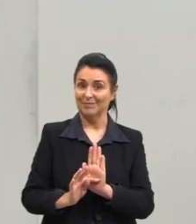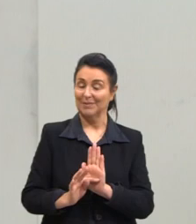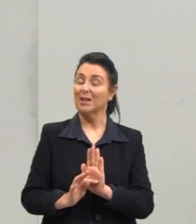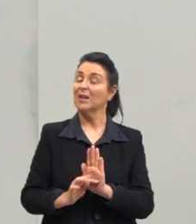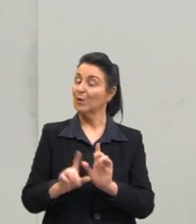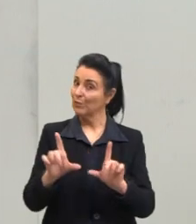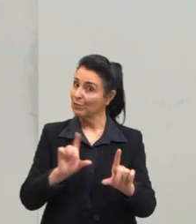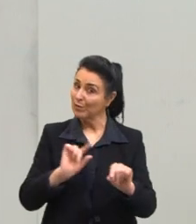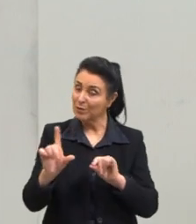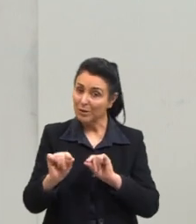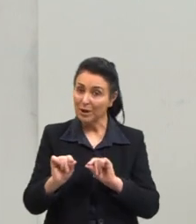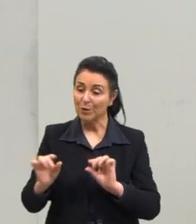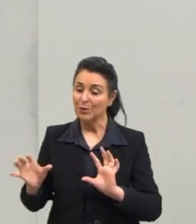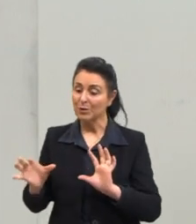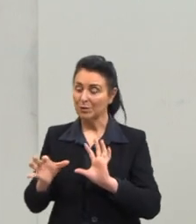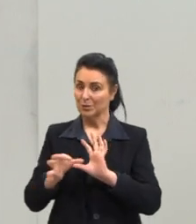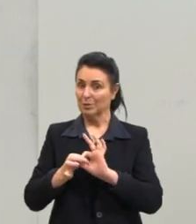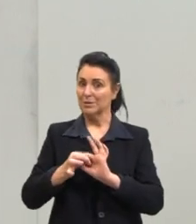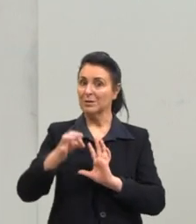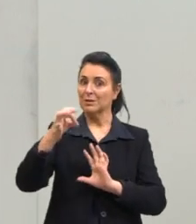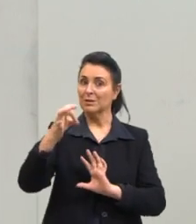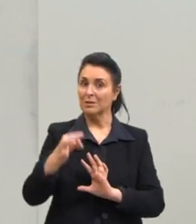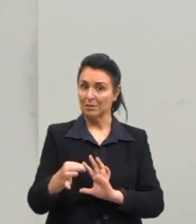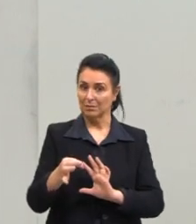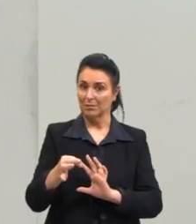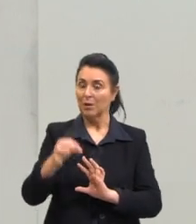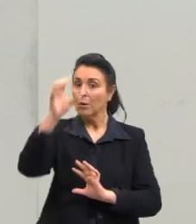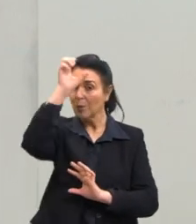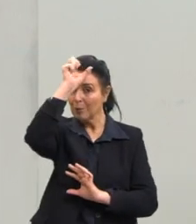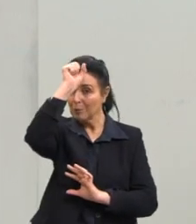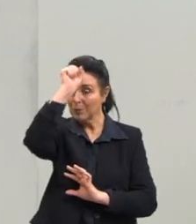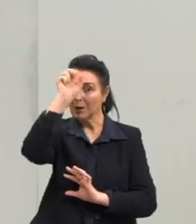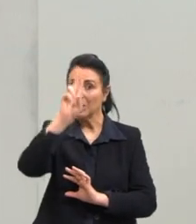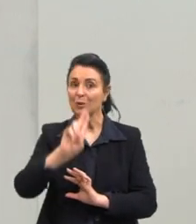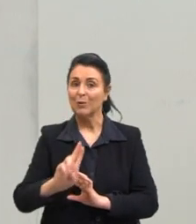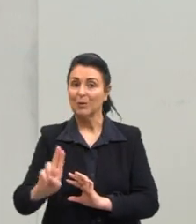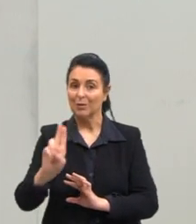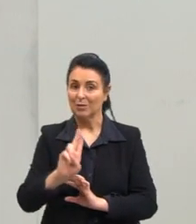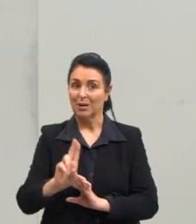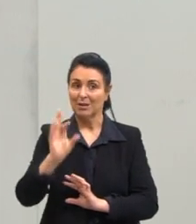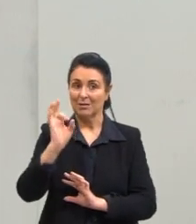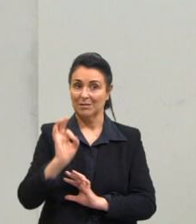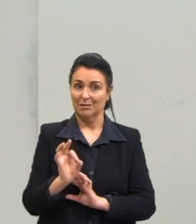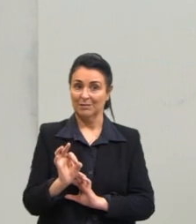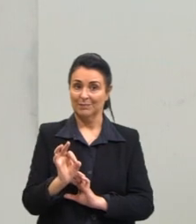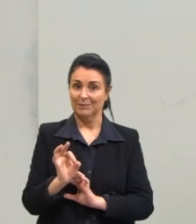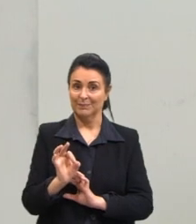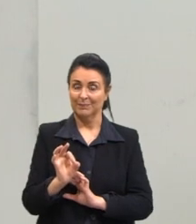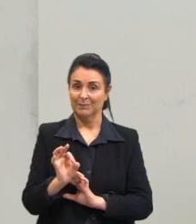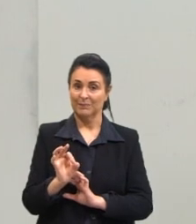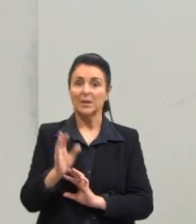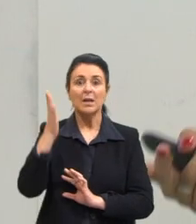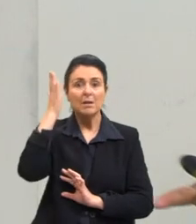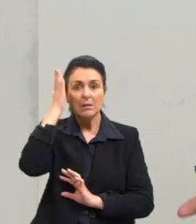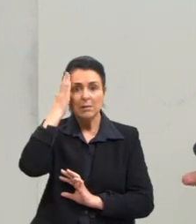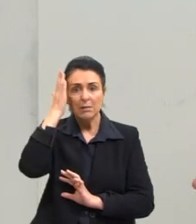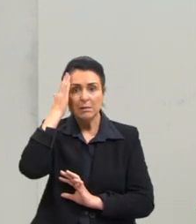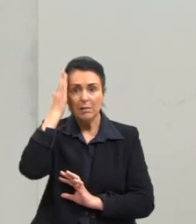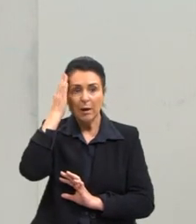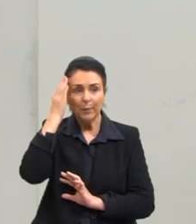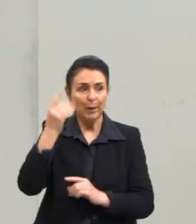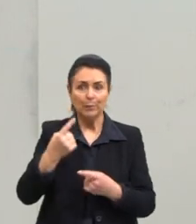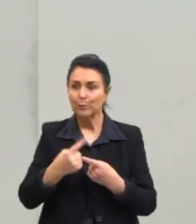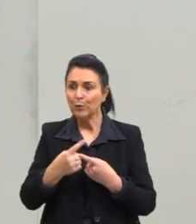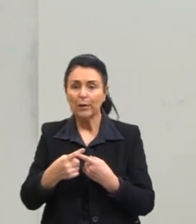eu seleciono os conectores é assim que eu aprendo a usar os conectores e saber que ele serve